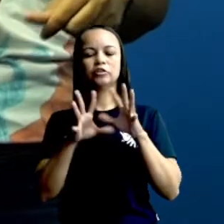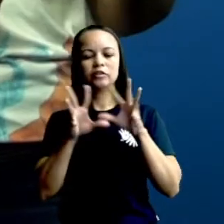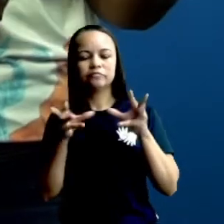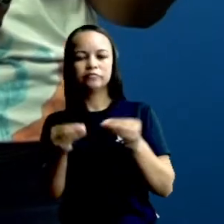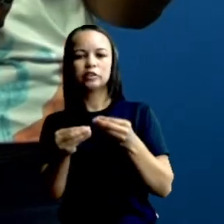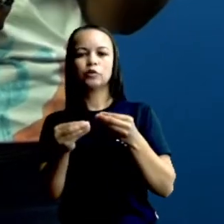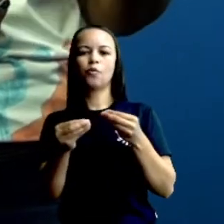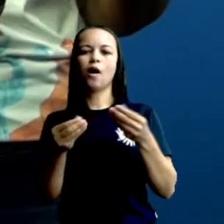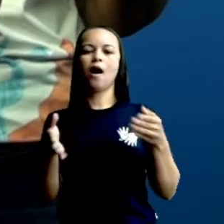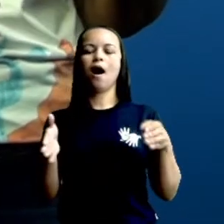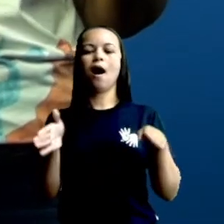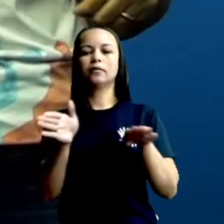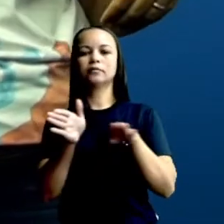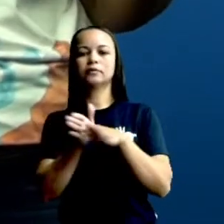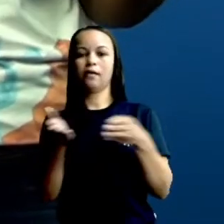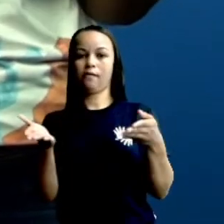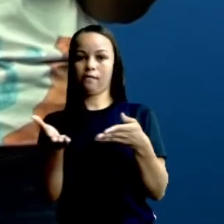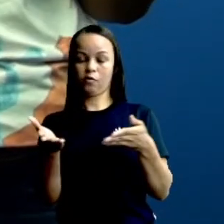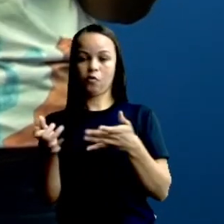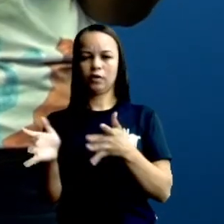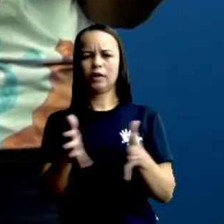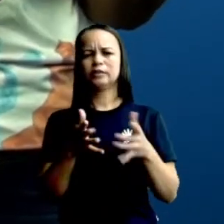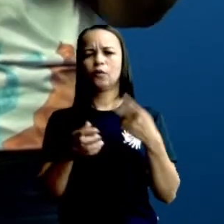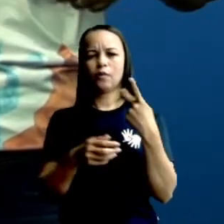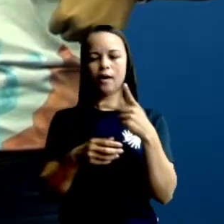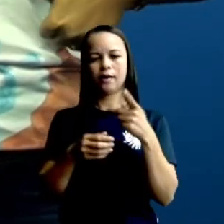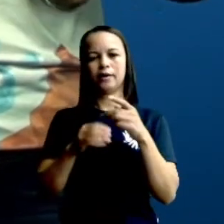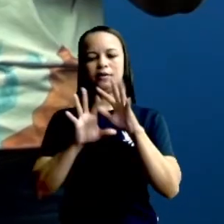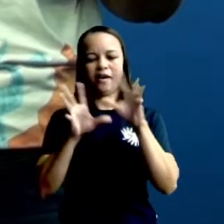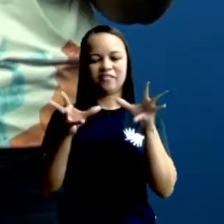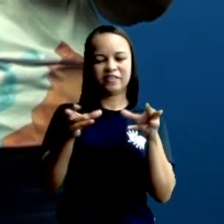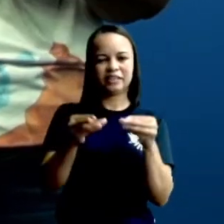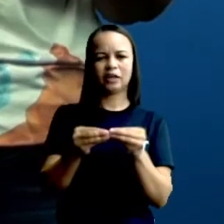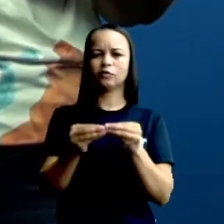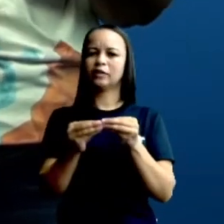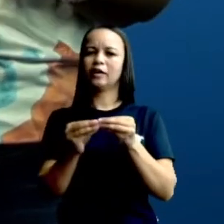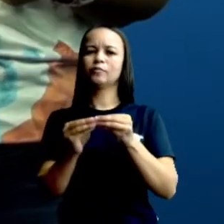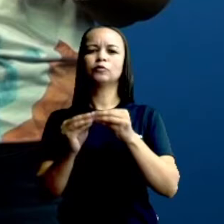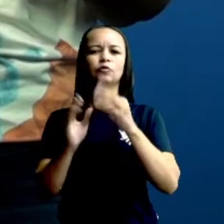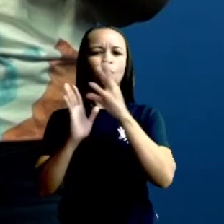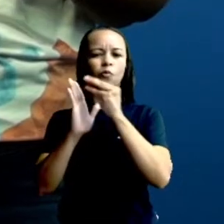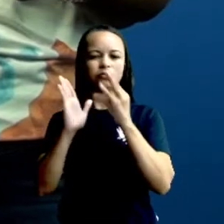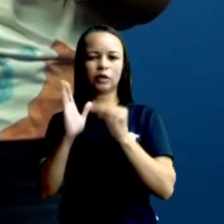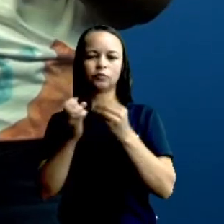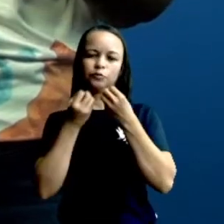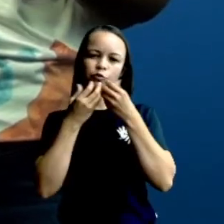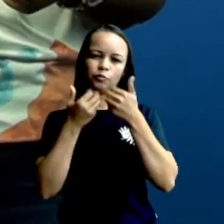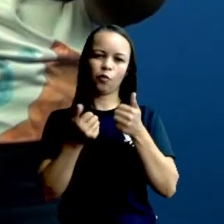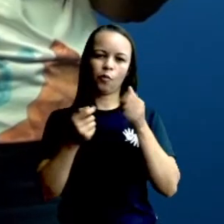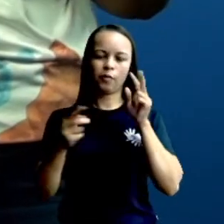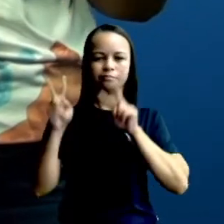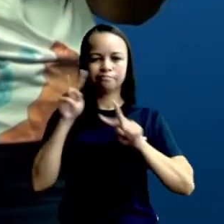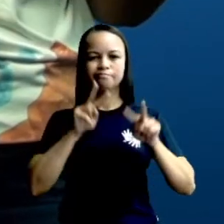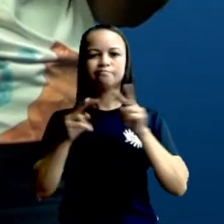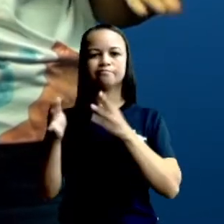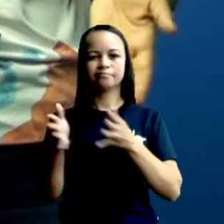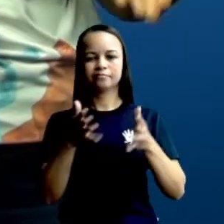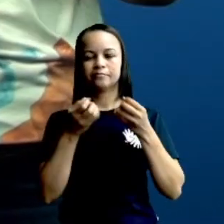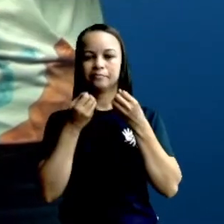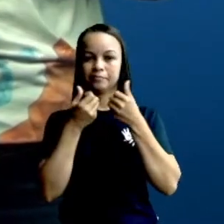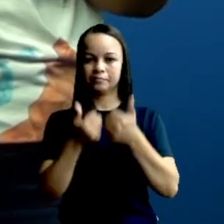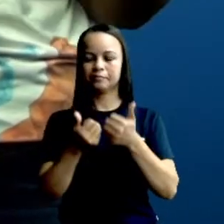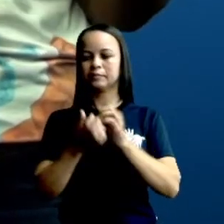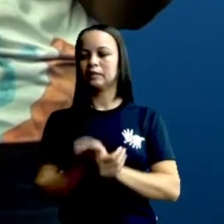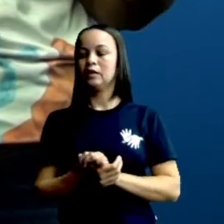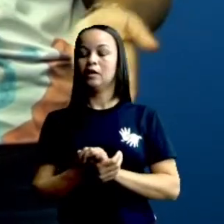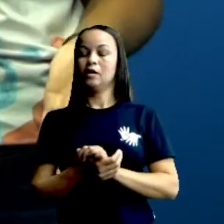tá bom? Então, essa revisão aí, ó, tá muito legal, com muito conteúdo bom pra gente ver, tá bom? Vamos aprender